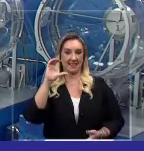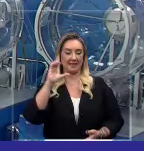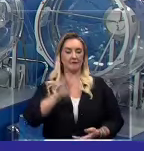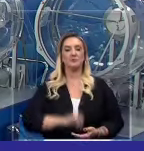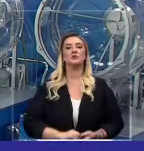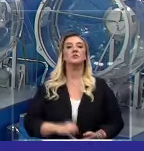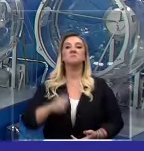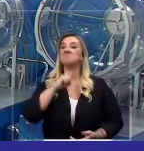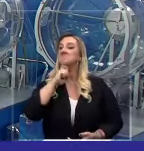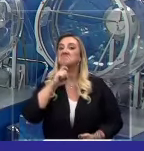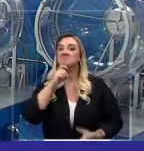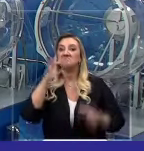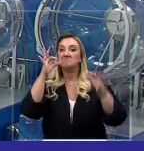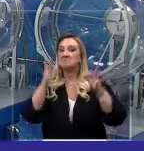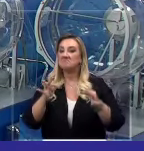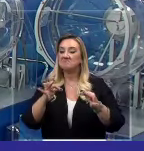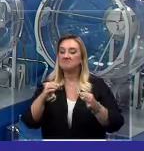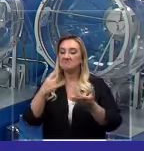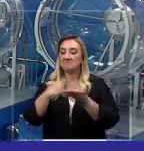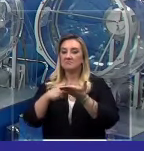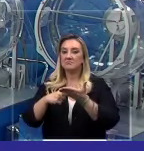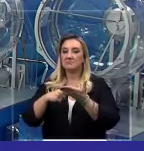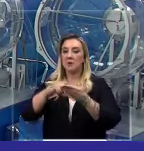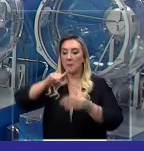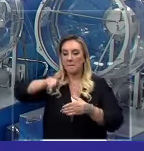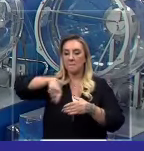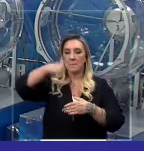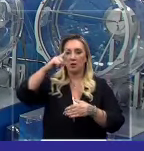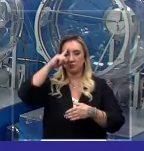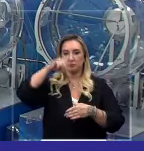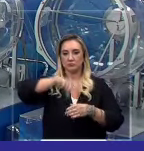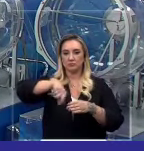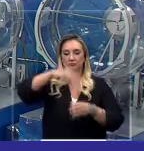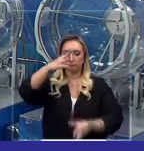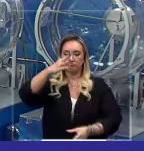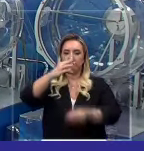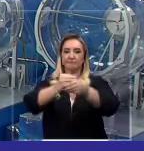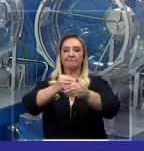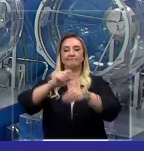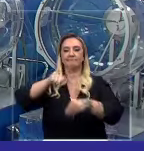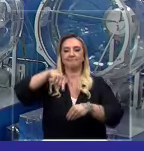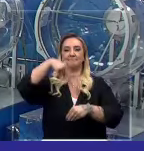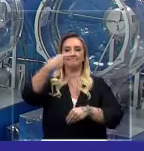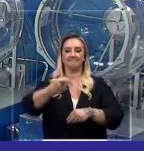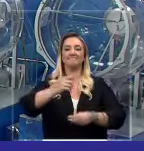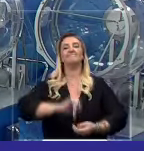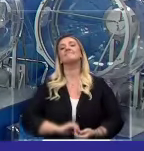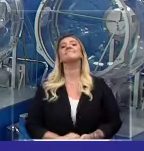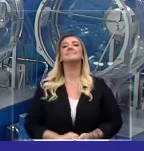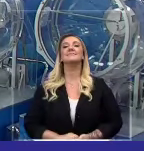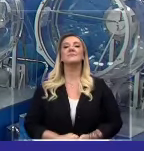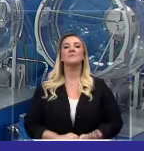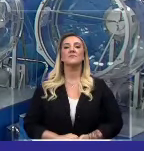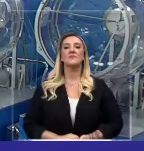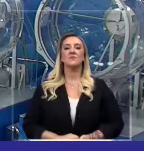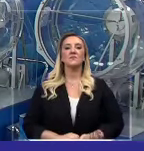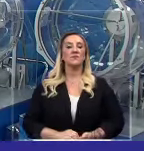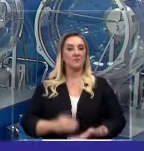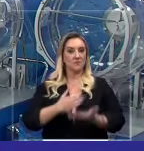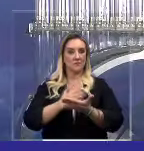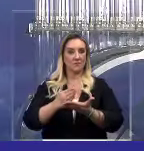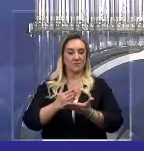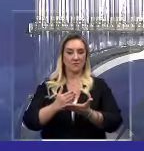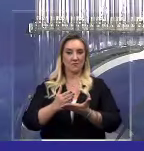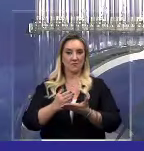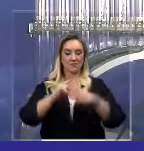R$ 7.537.188,53. E se ninguém acertar os cinco números, o prêmio acumula e o valor fica ainda maior para o próximo sorteio. Vamos